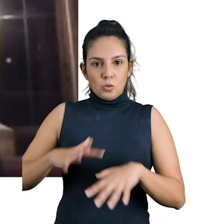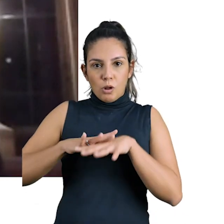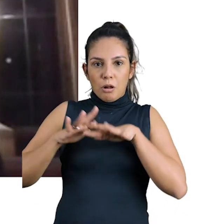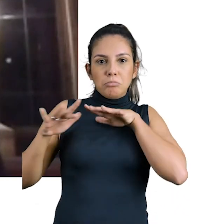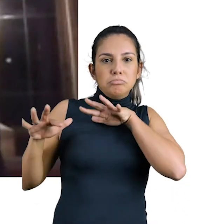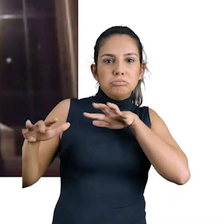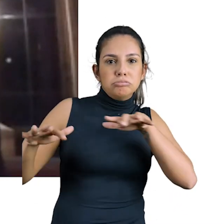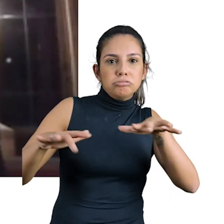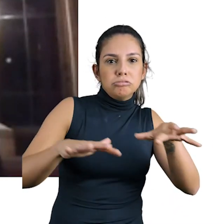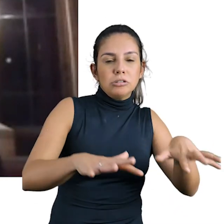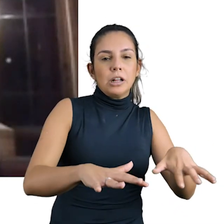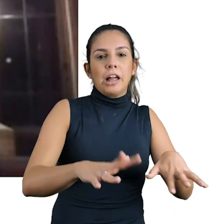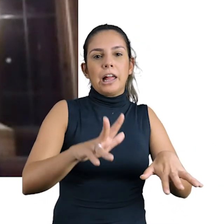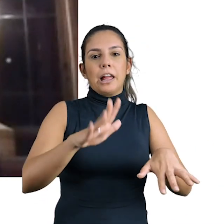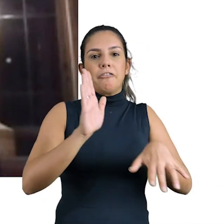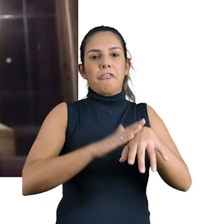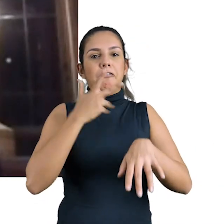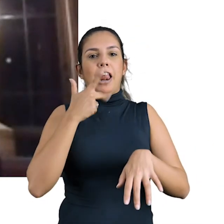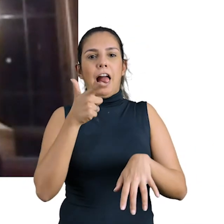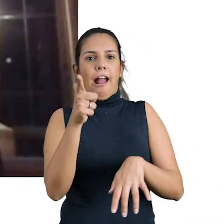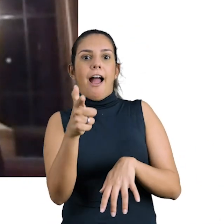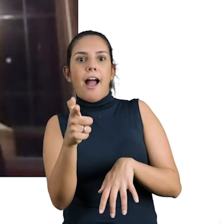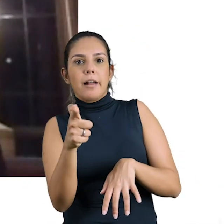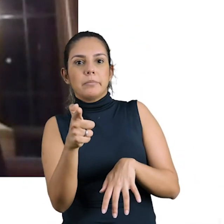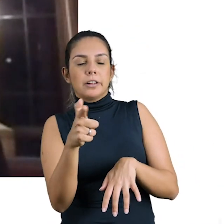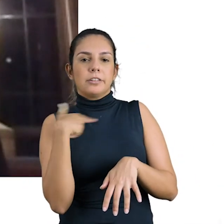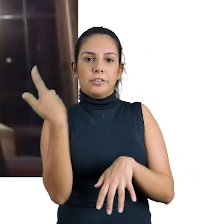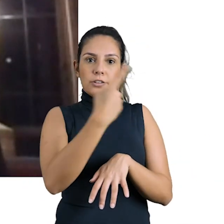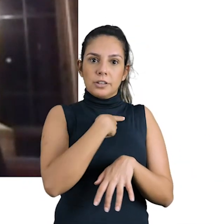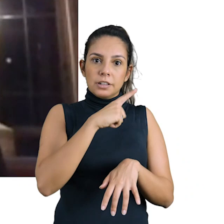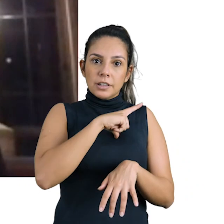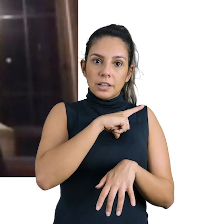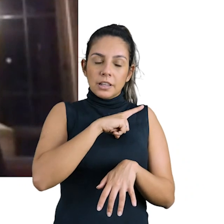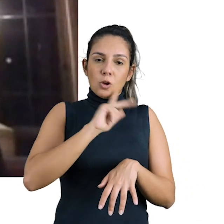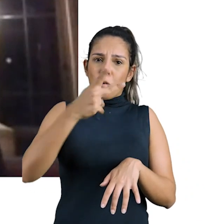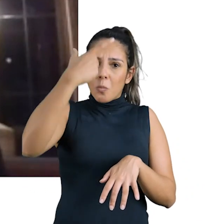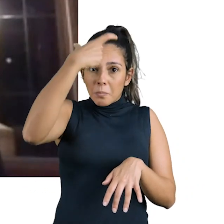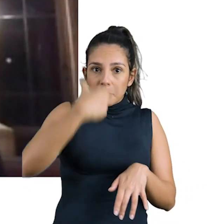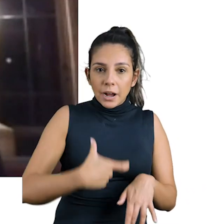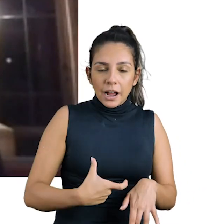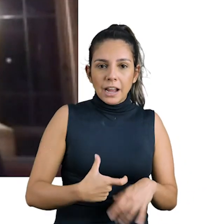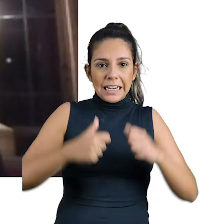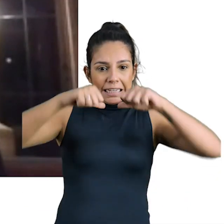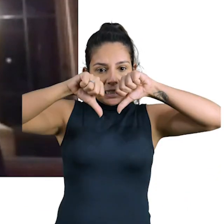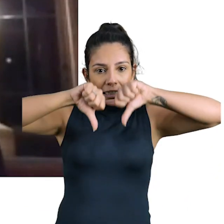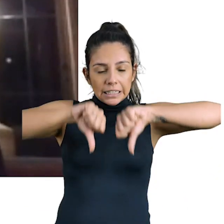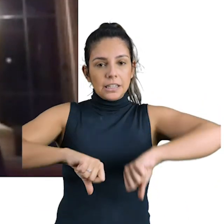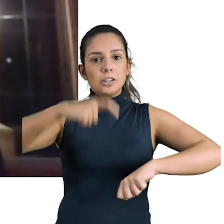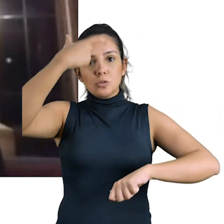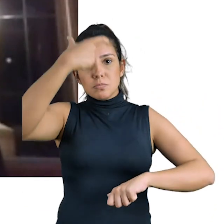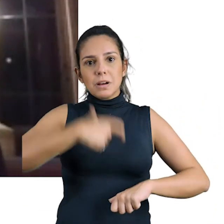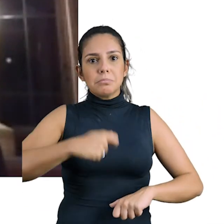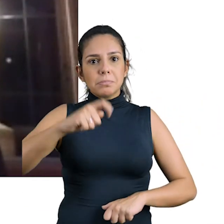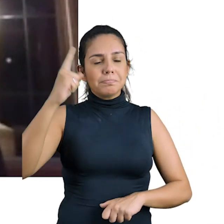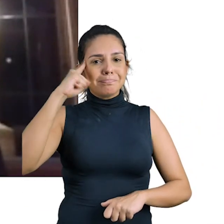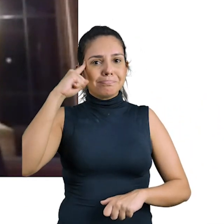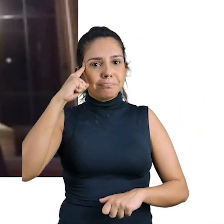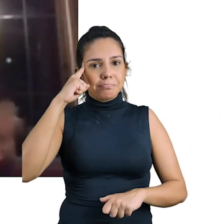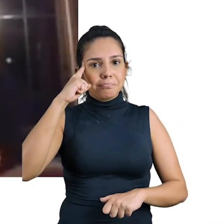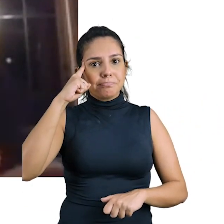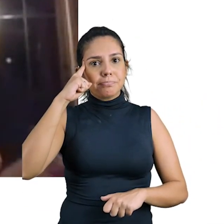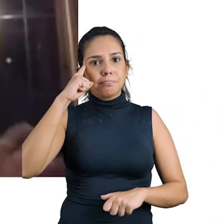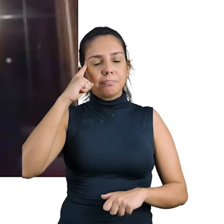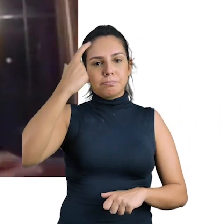metáforas bélicas, né? Quando a gente pode dizer que nós estamos vivendo uma crise humanitária, né? Quer dizer, é preciso, e